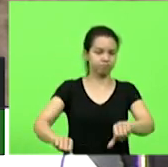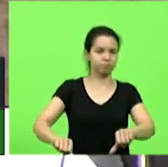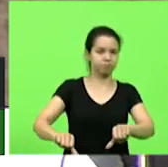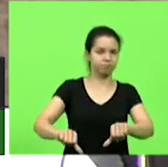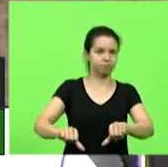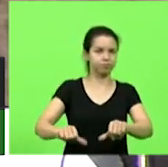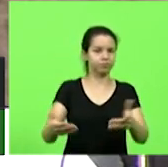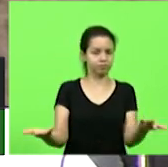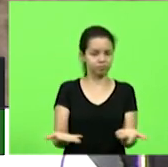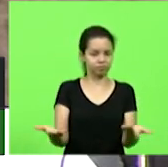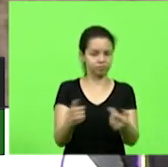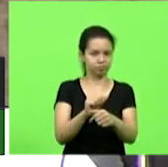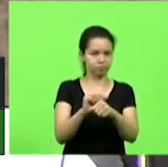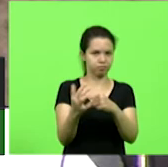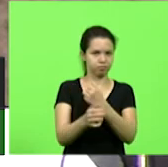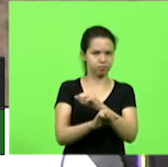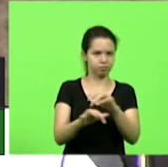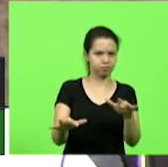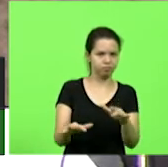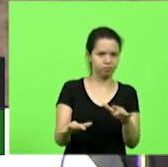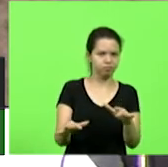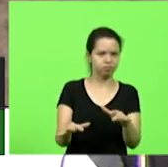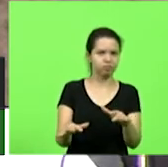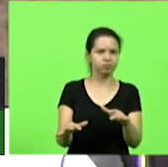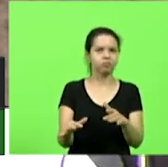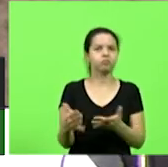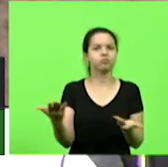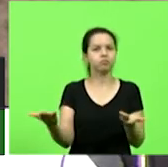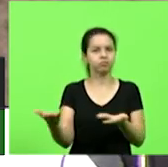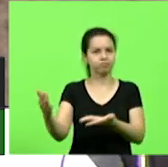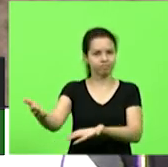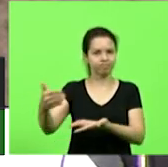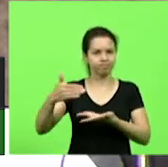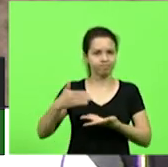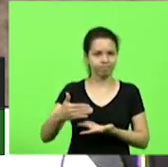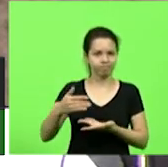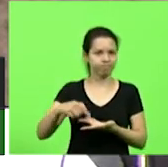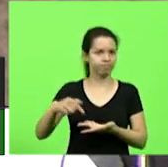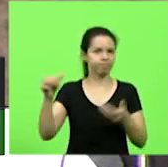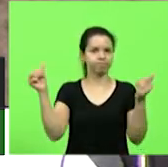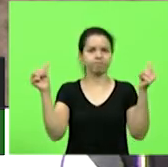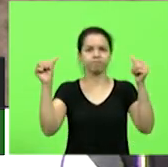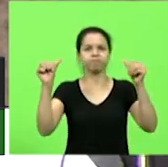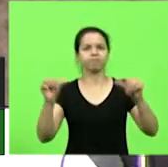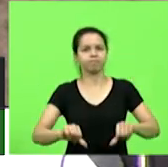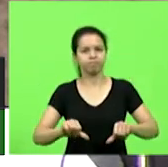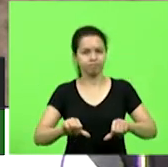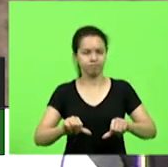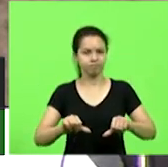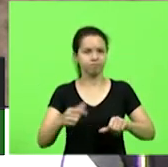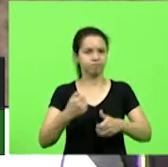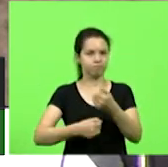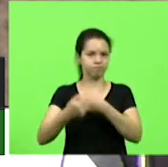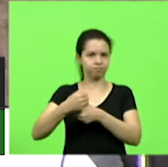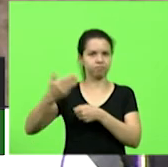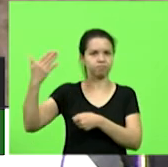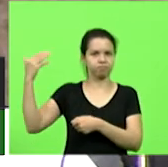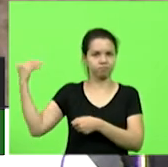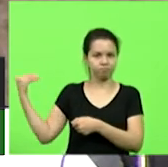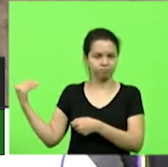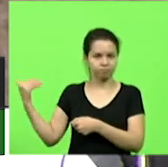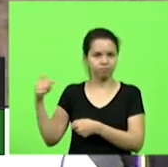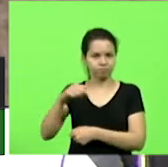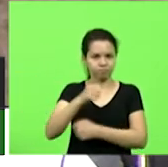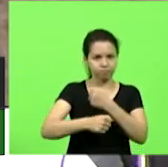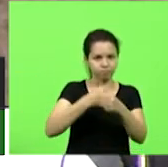em pandemia, ele manda para cá um refis numa situação pior do que naquela época. Neste ano